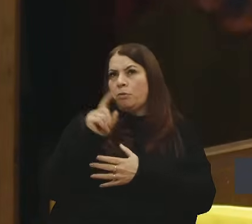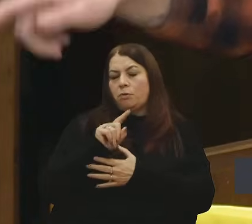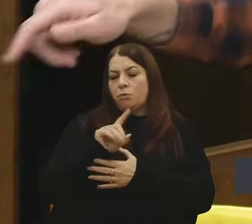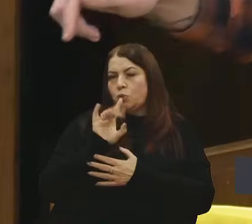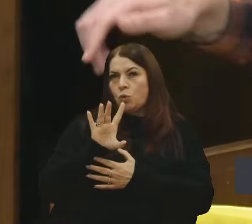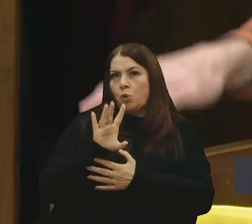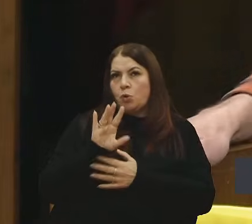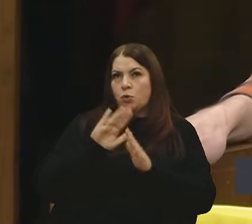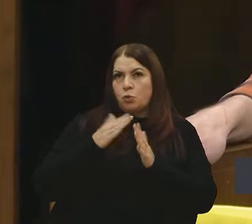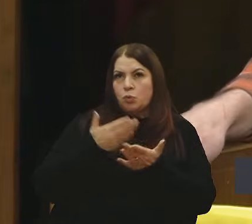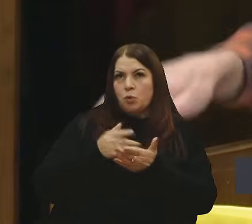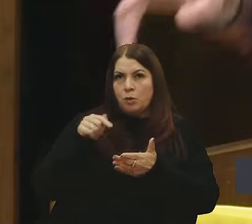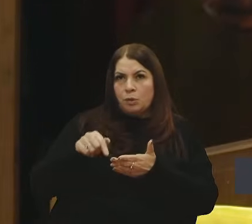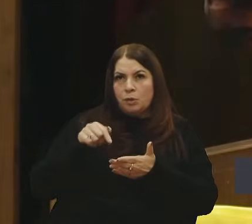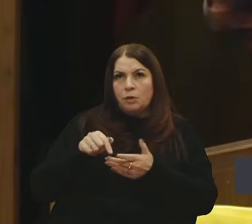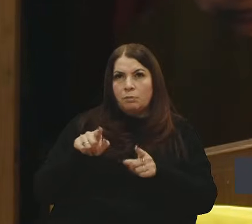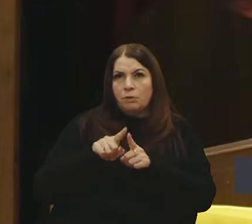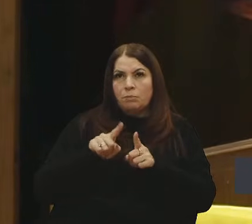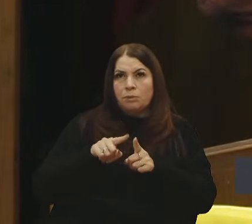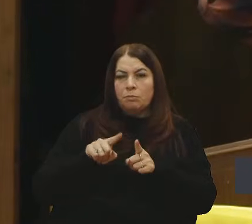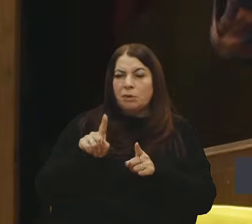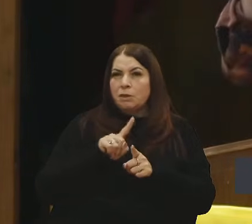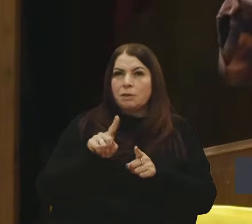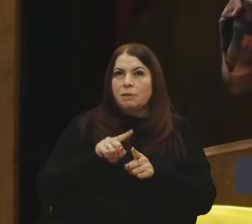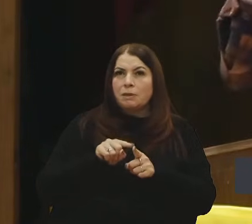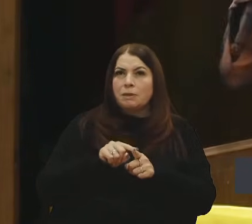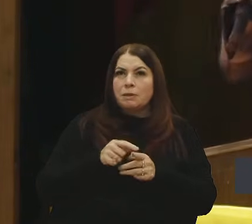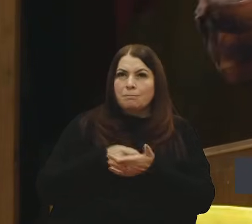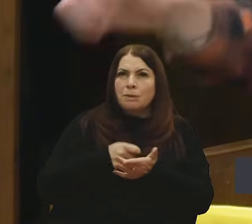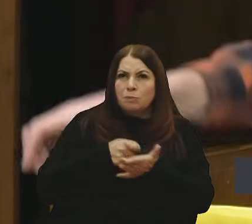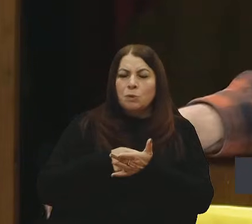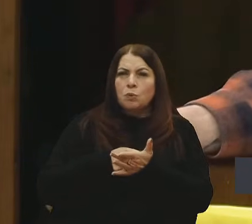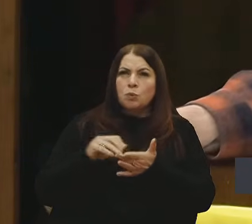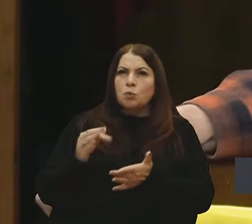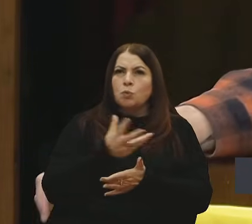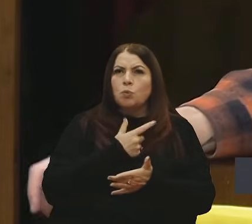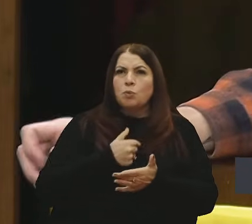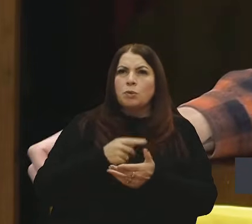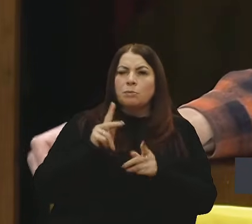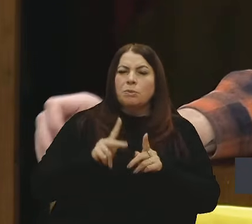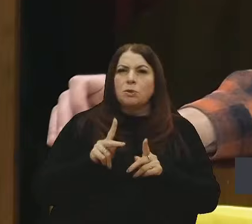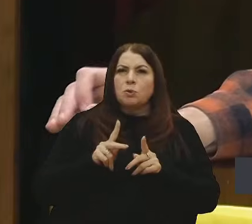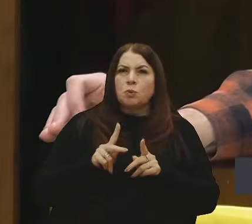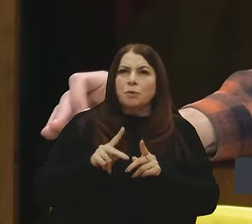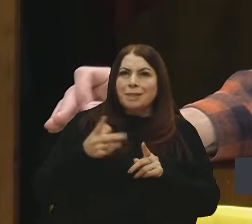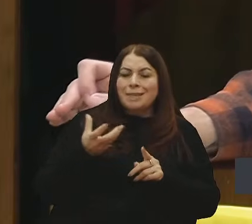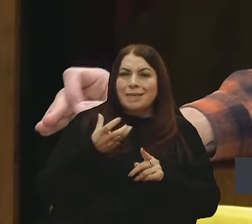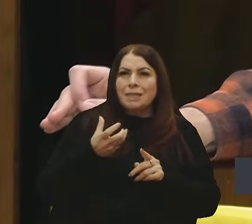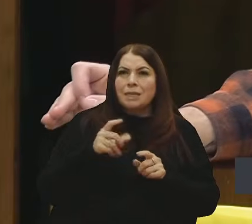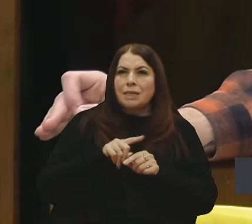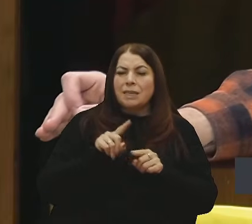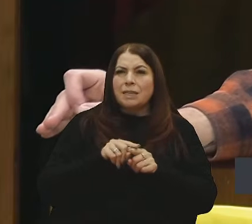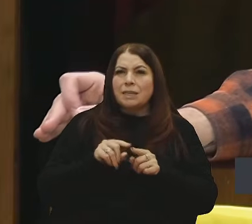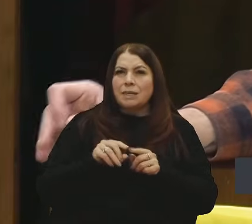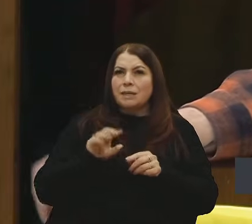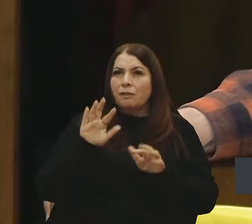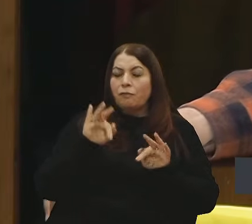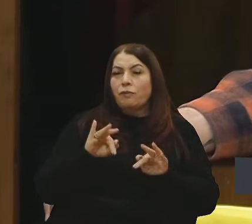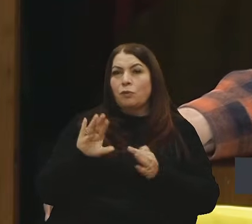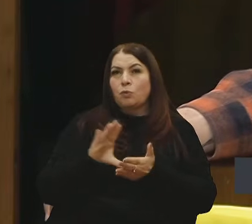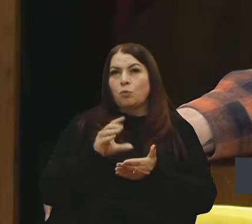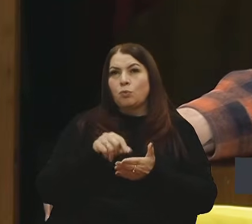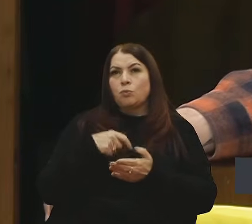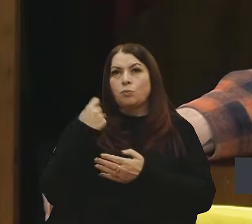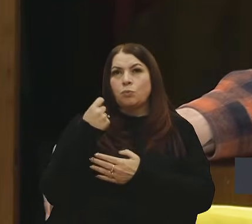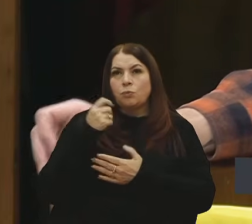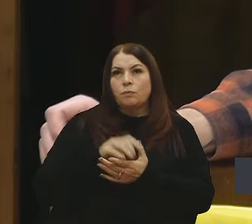apenas nas escolas aqui, mas para a gente dar um calorão na nuca de toda aquela burguesada que está tentando drenar os recursos públicos aqui do Rio Grande do